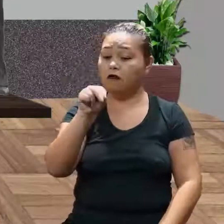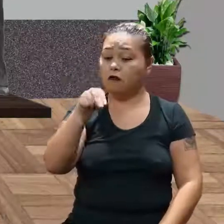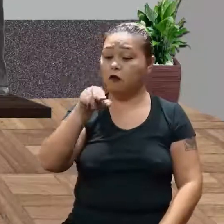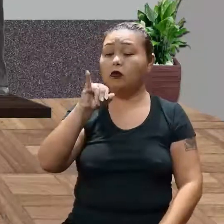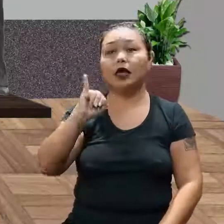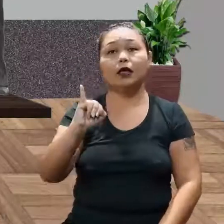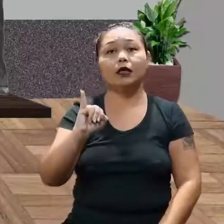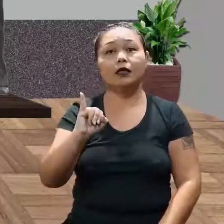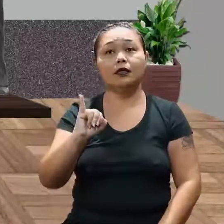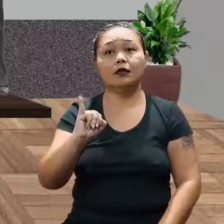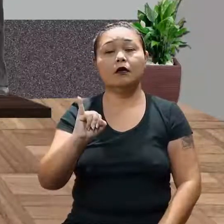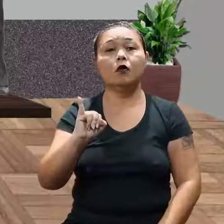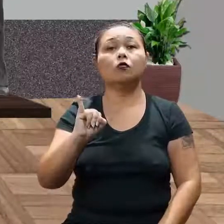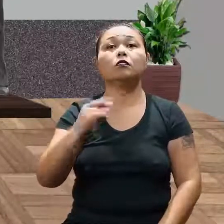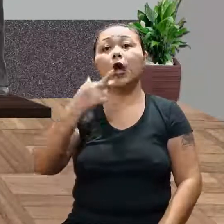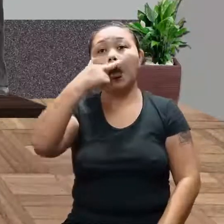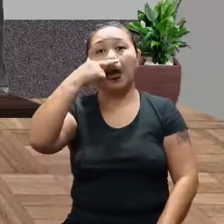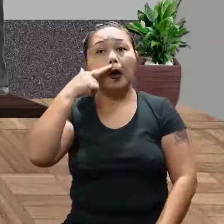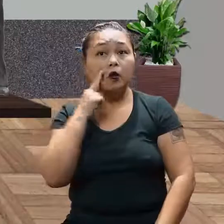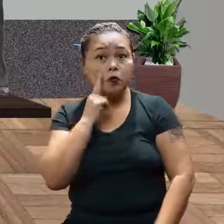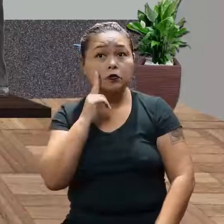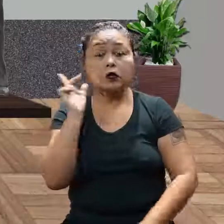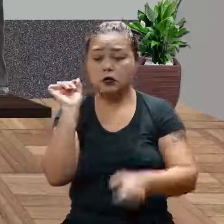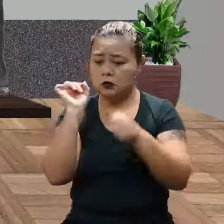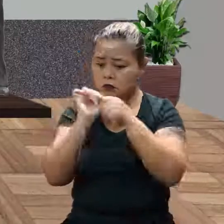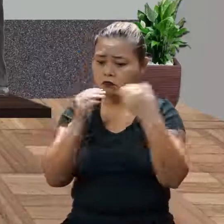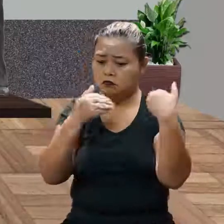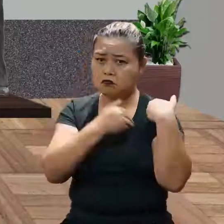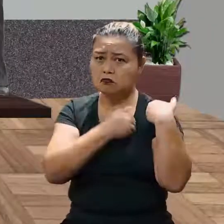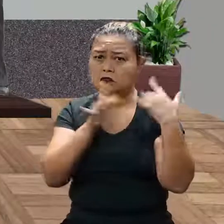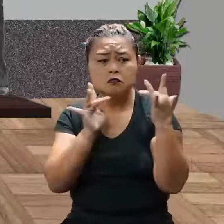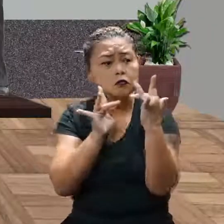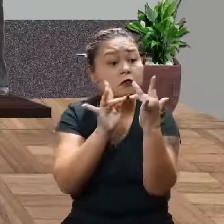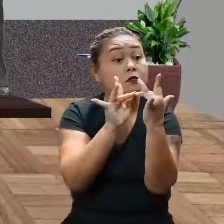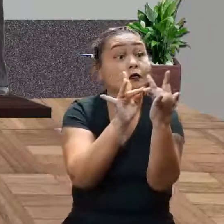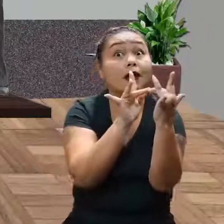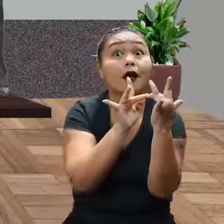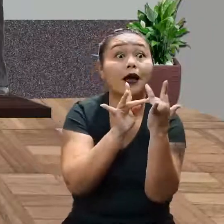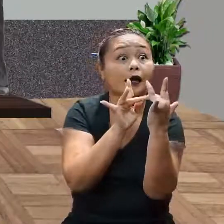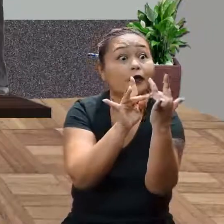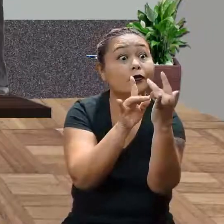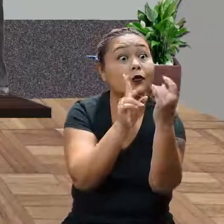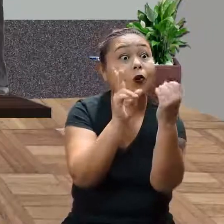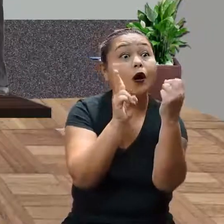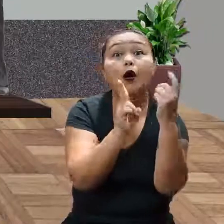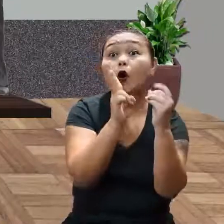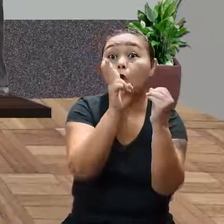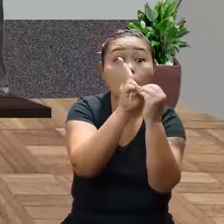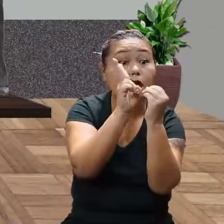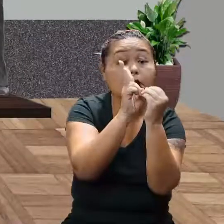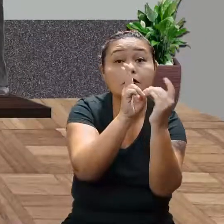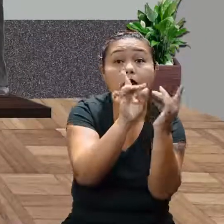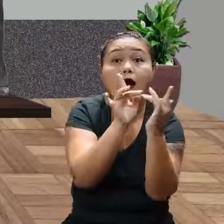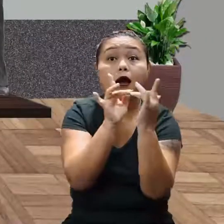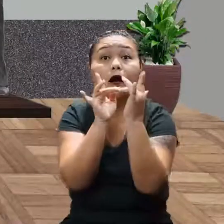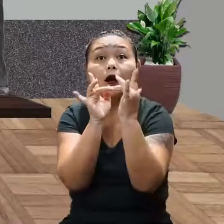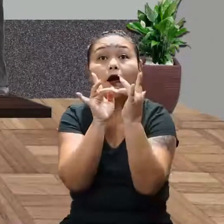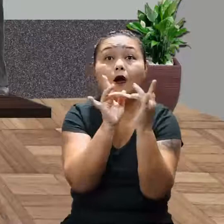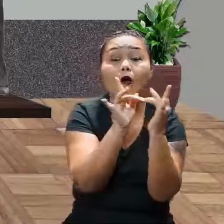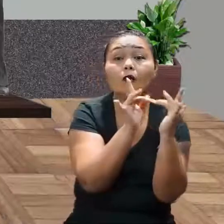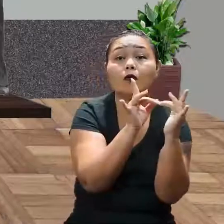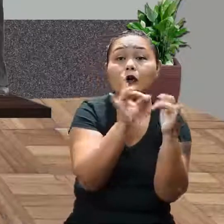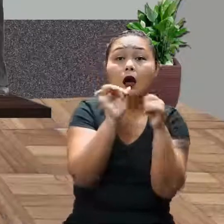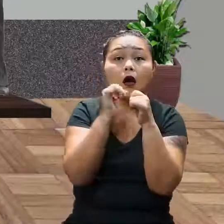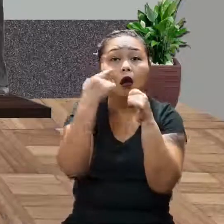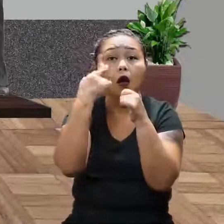FUNAI. É Rondon que é responsável de fazer esse contato. Ele fazia esse contato. Inclusive, ele usava um gramafone.